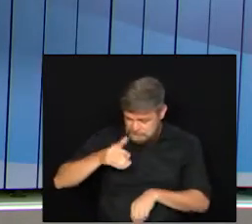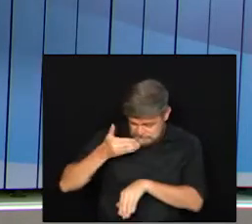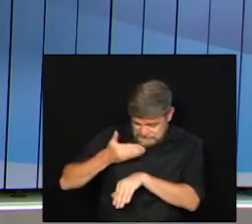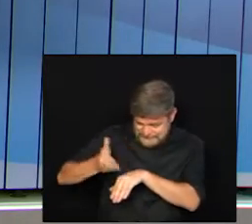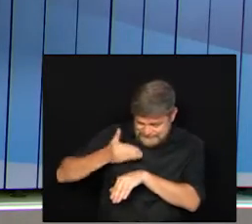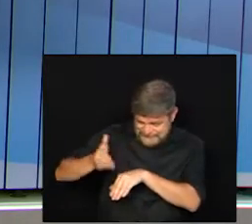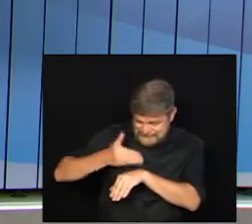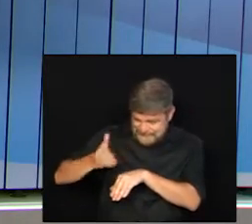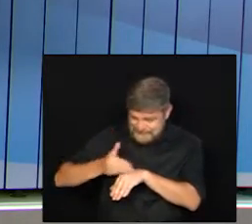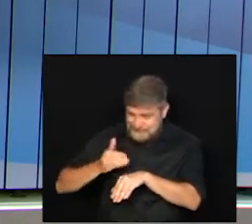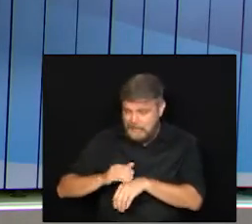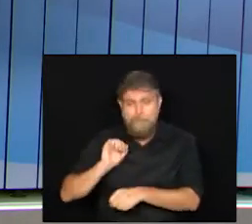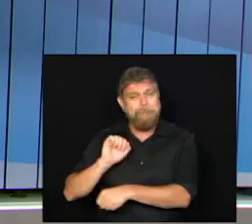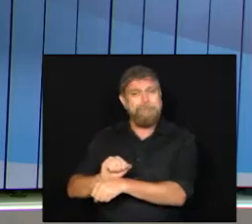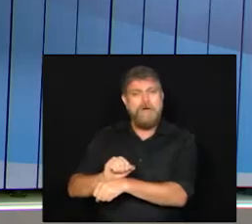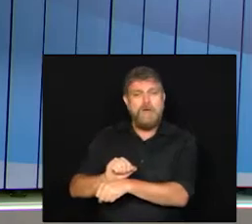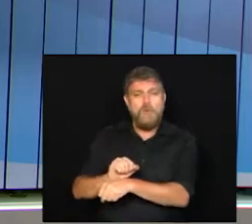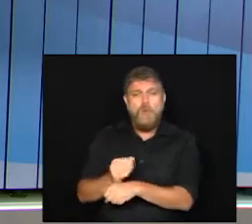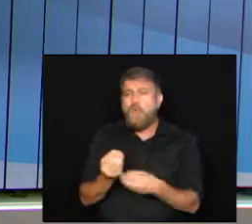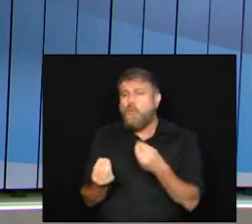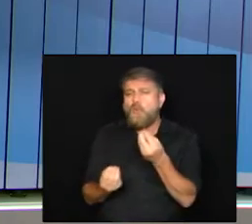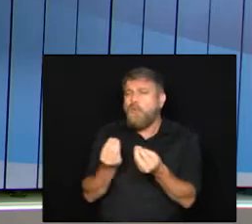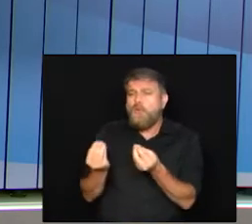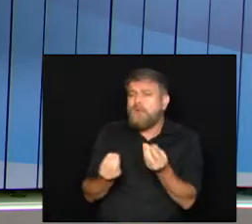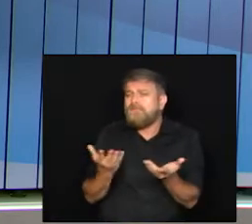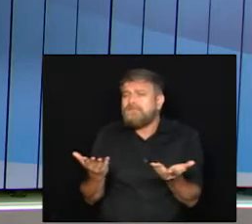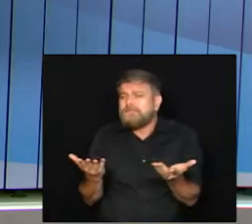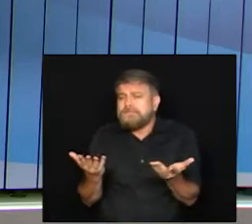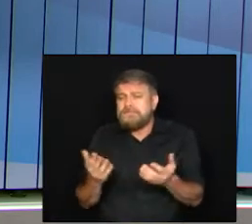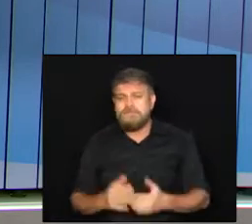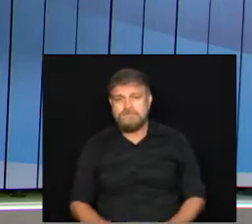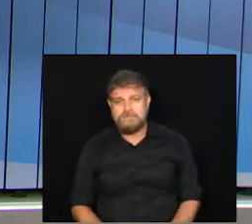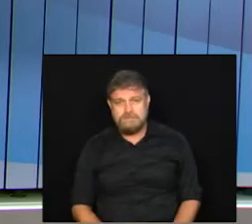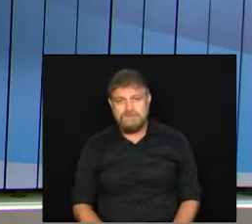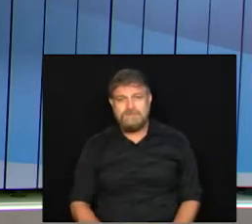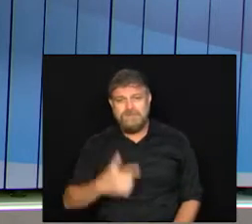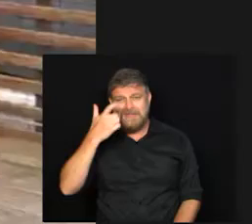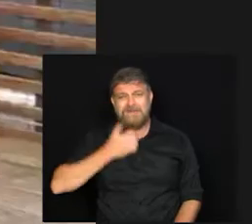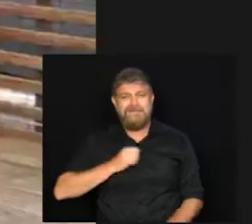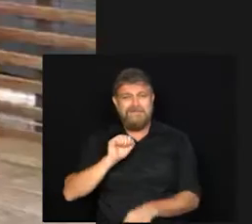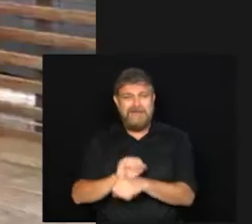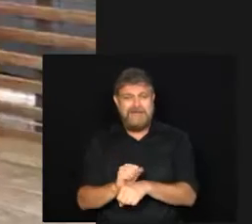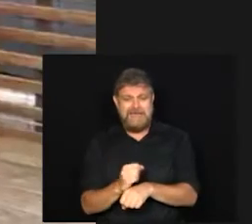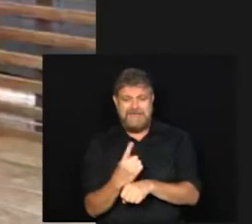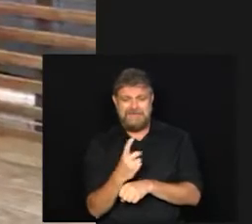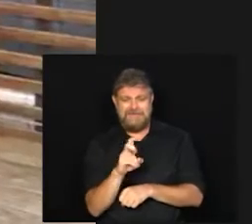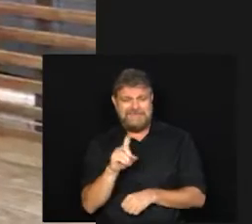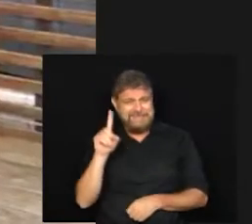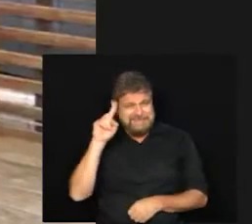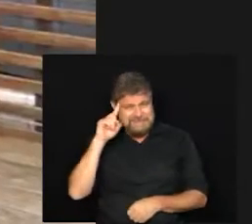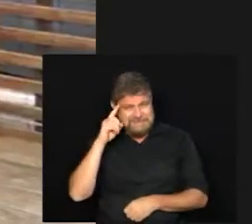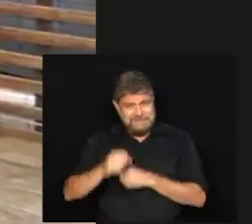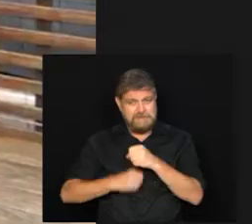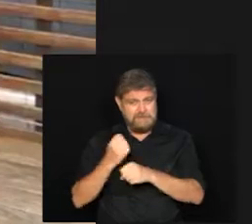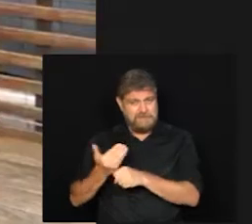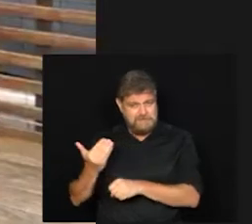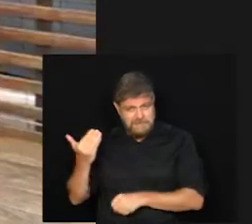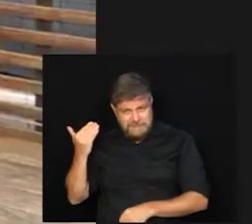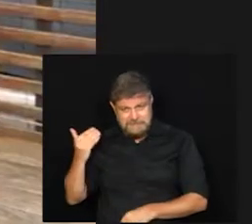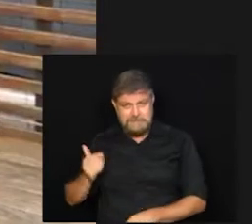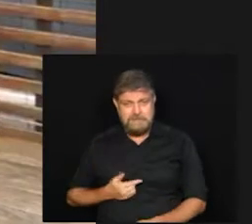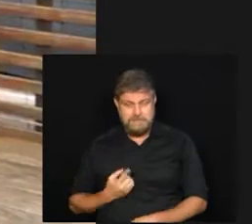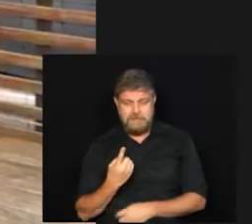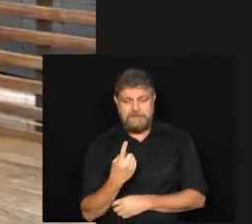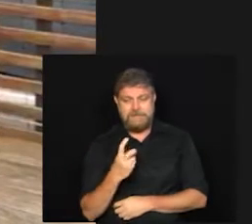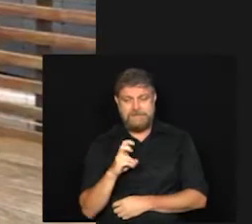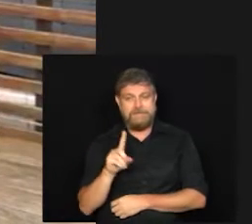treinar, vocês pararam também? Eu fiquei parado 15 dias no ano passado, porém, depois dos